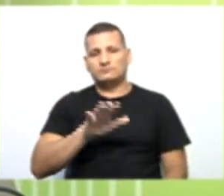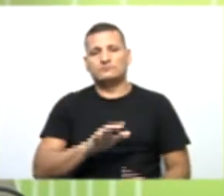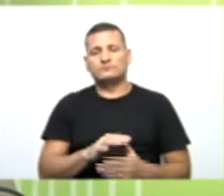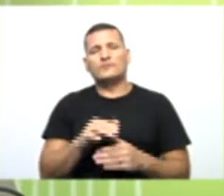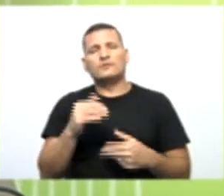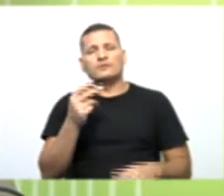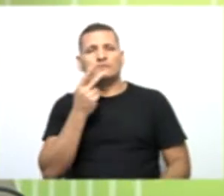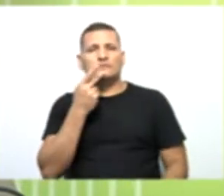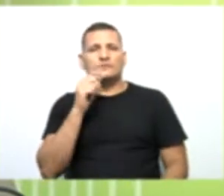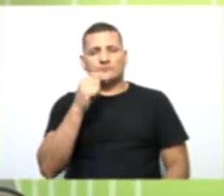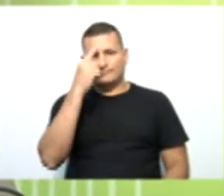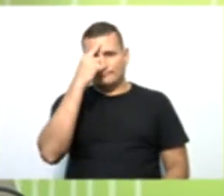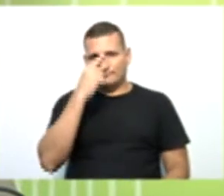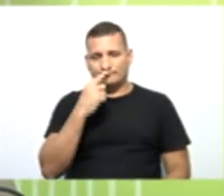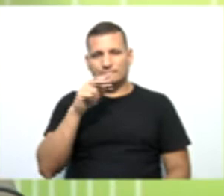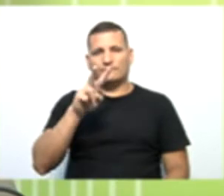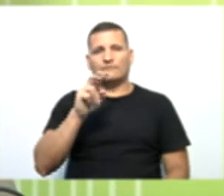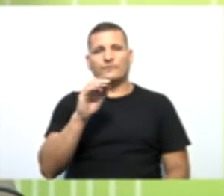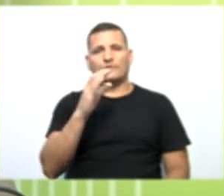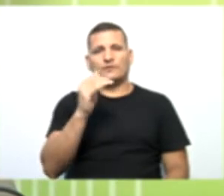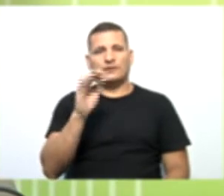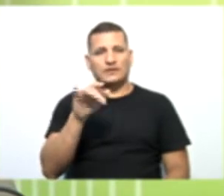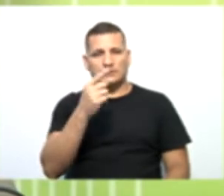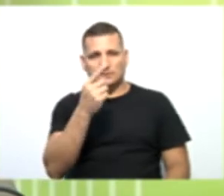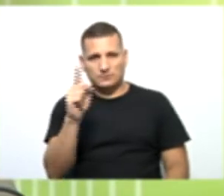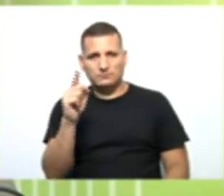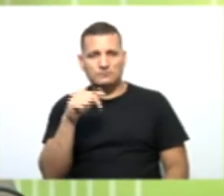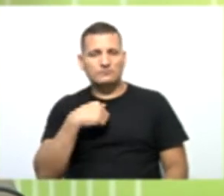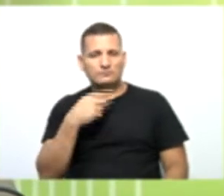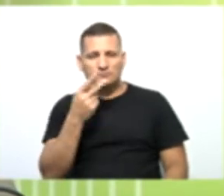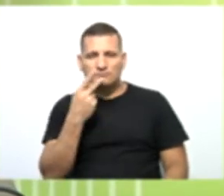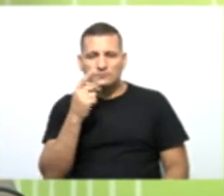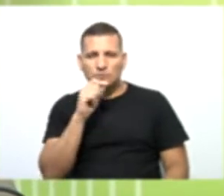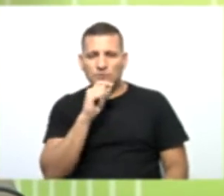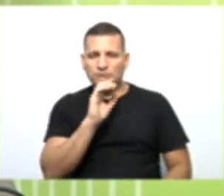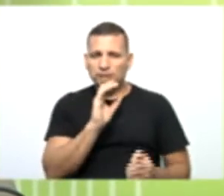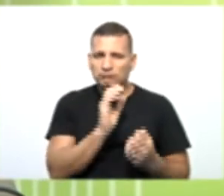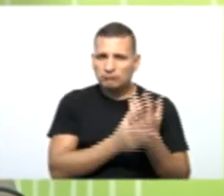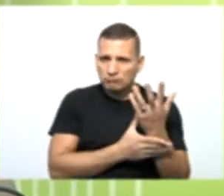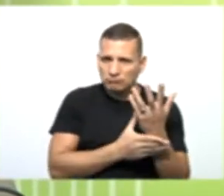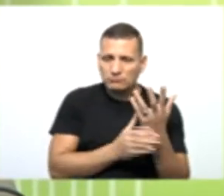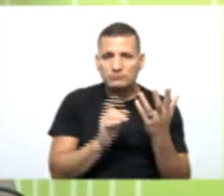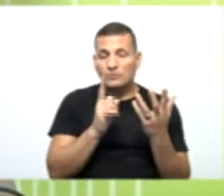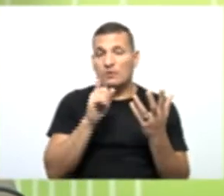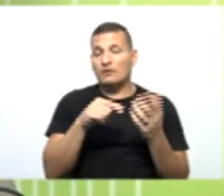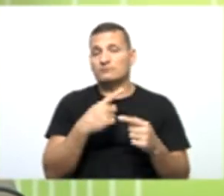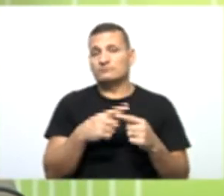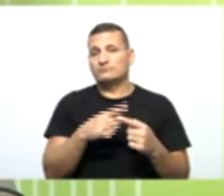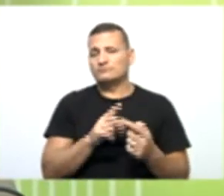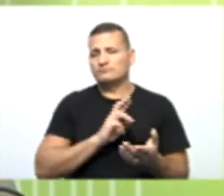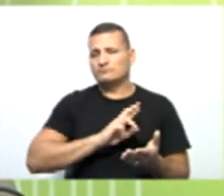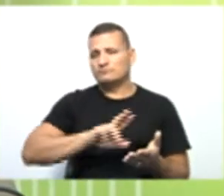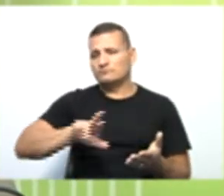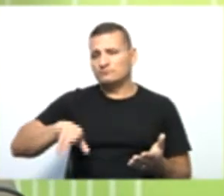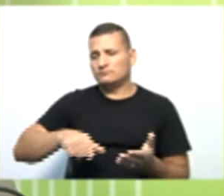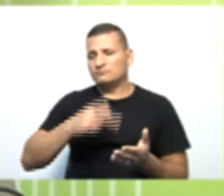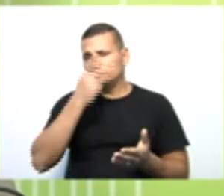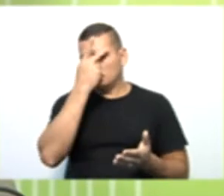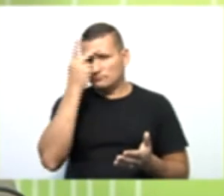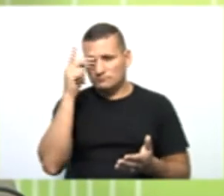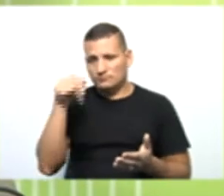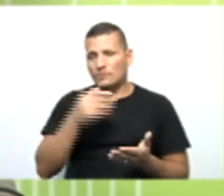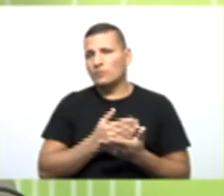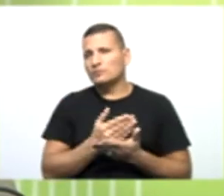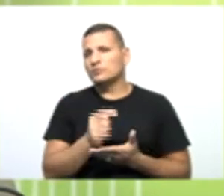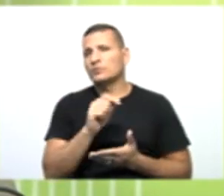falo vocação natural, eu não estou falando que vai nascer do nada, né? É que vários produtores começaram a produzir a